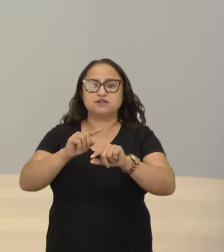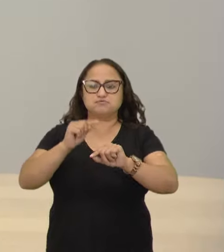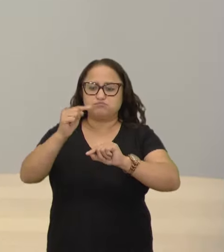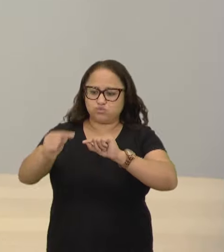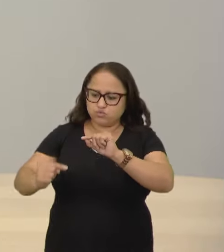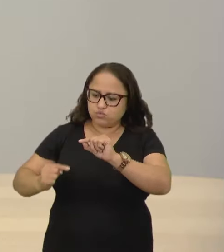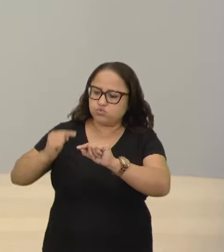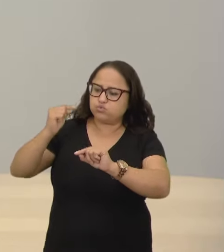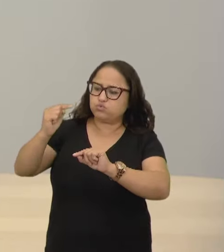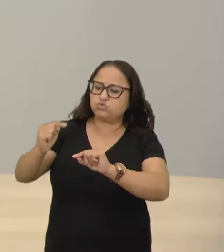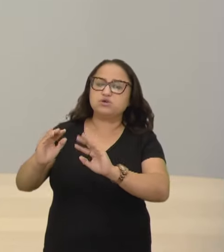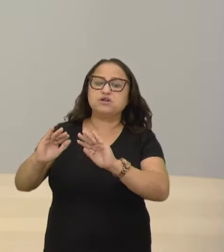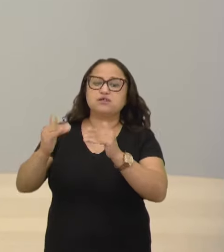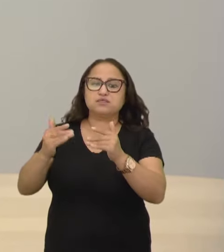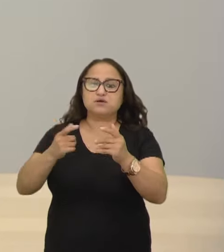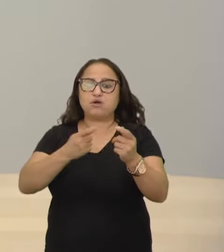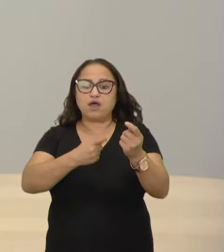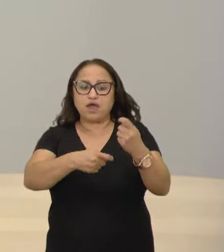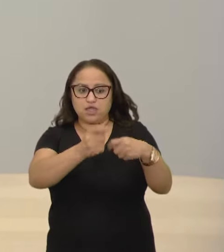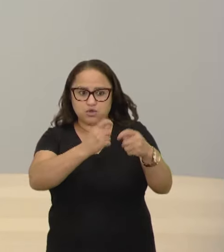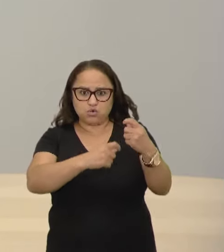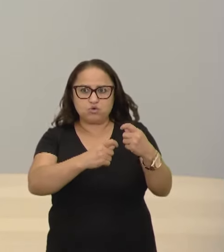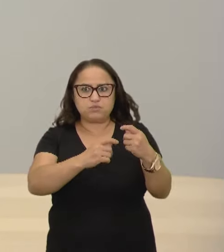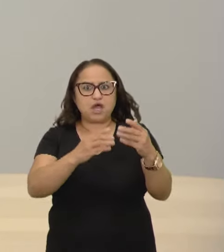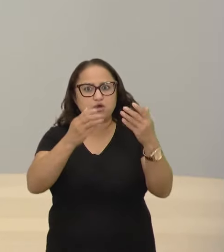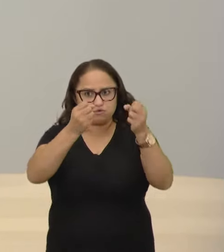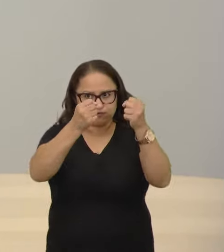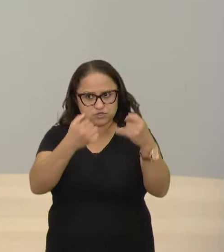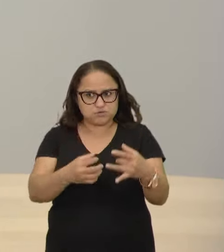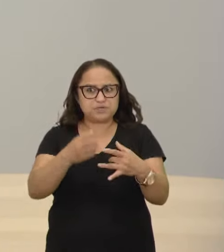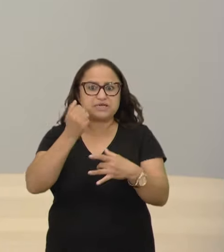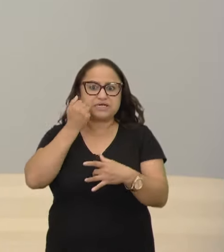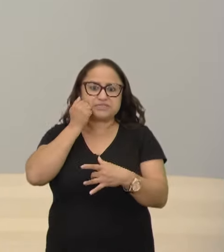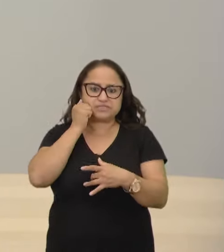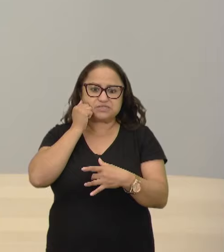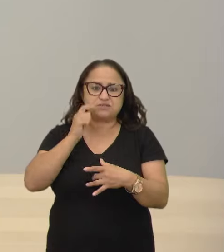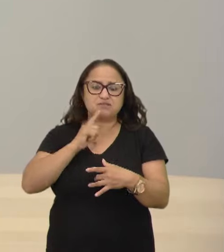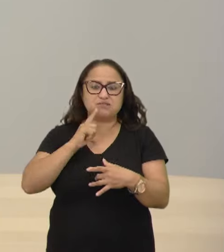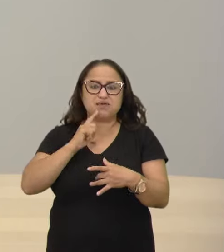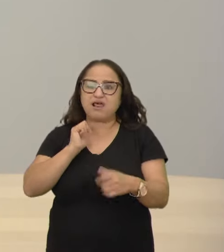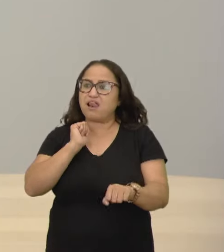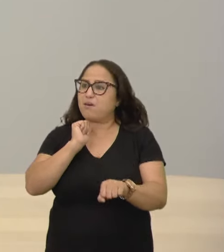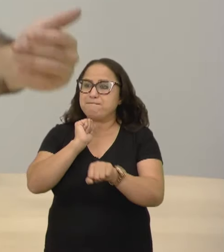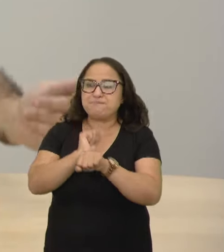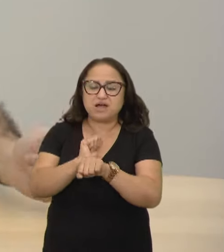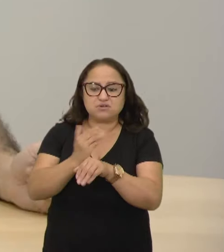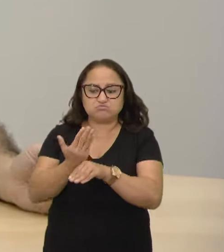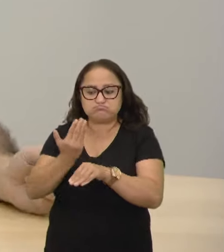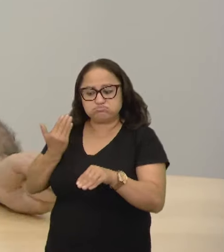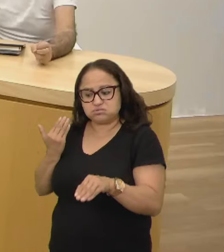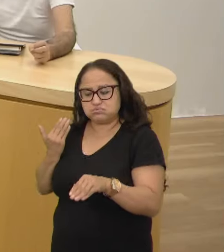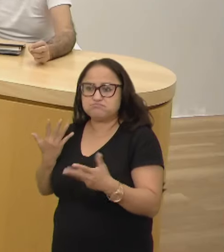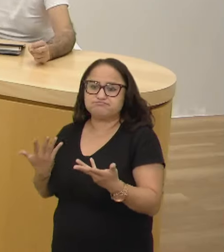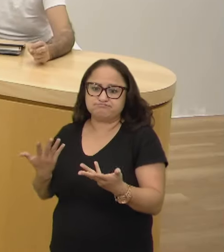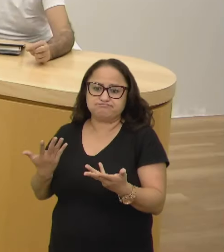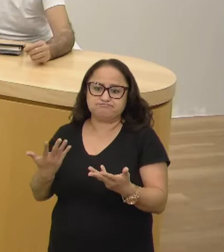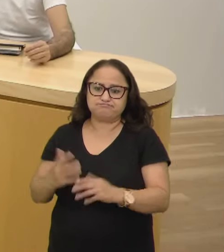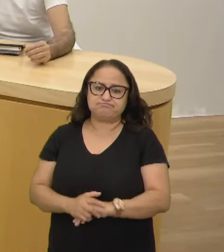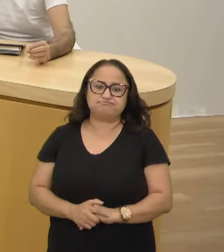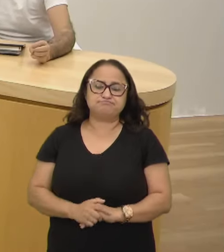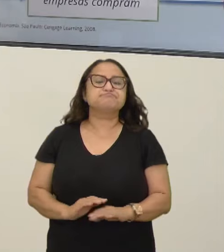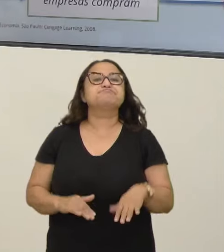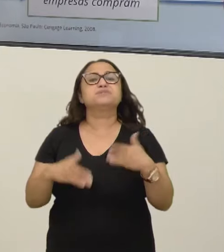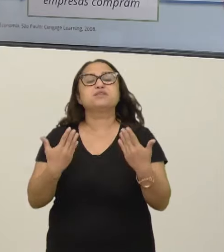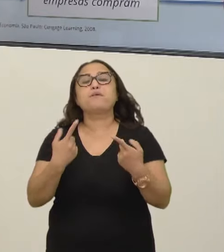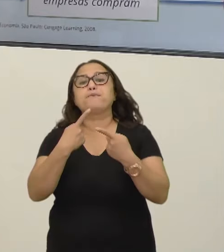aí a economia, agora eu vou falar cientificamente falando, entra em recessão, ela anda para trás. Olha só, então, por